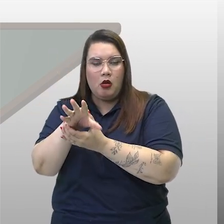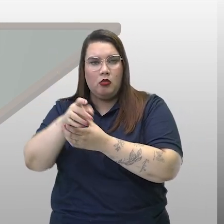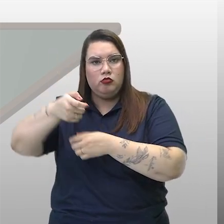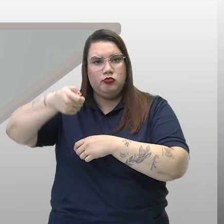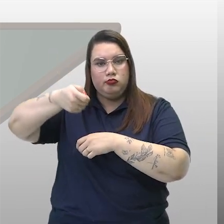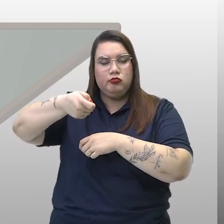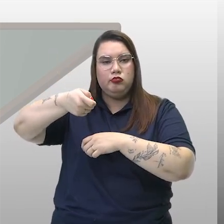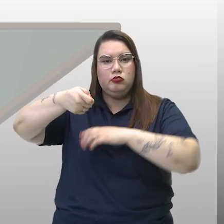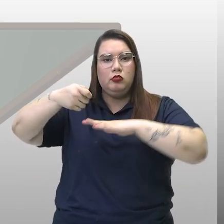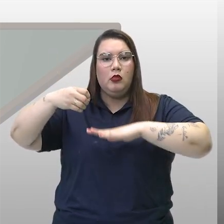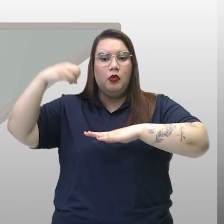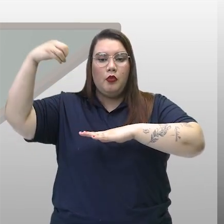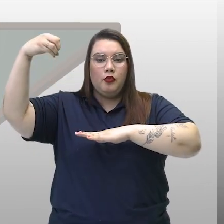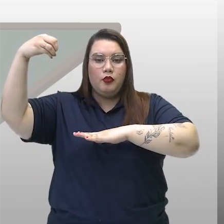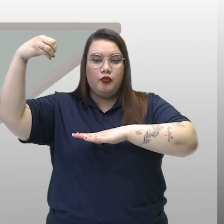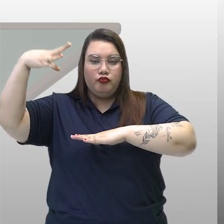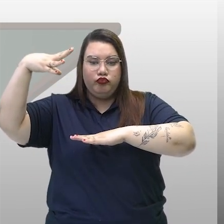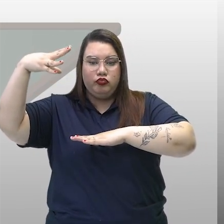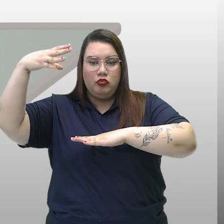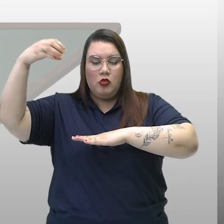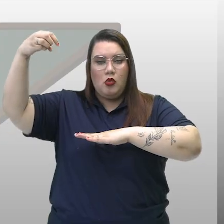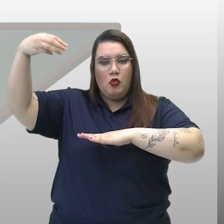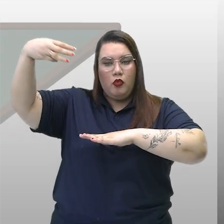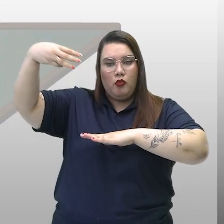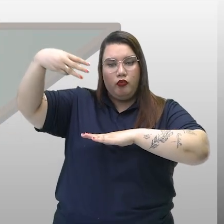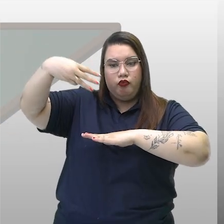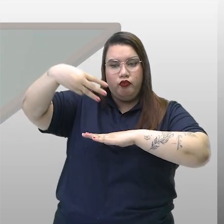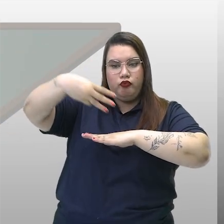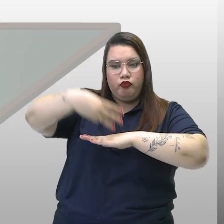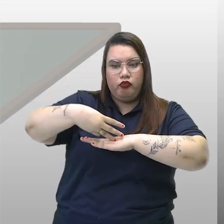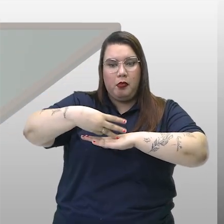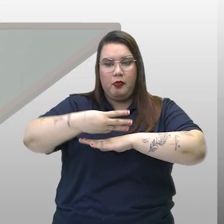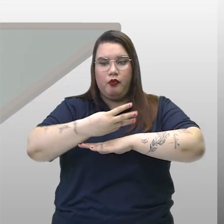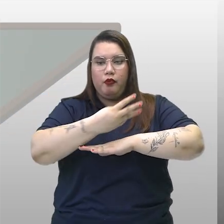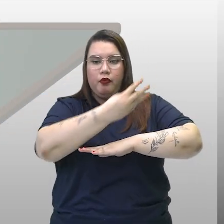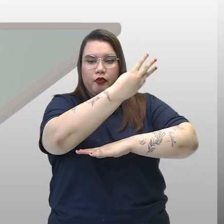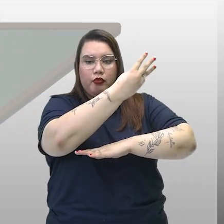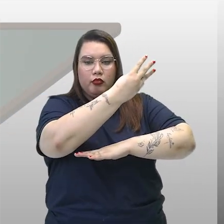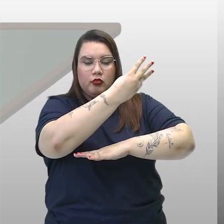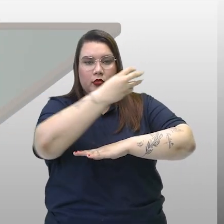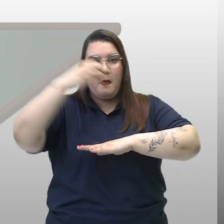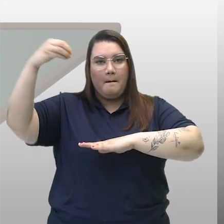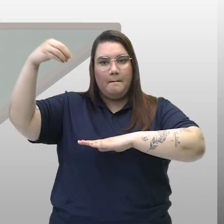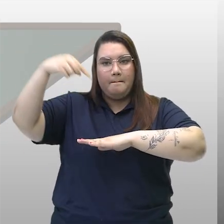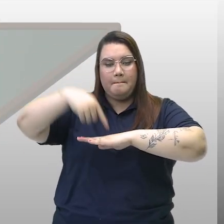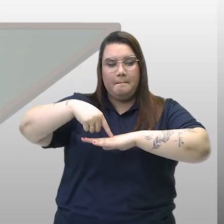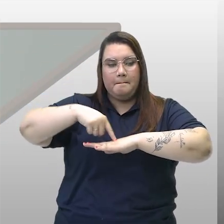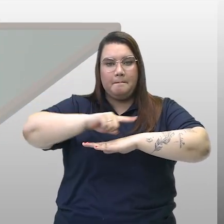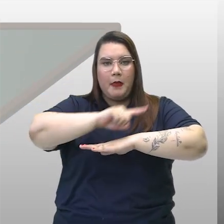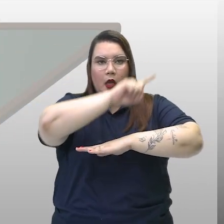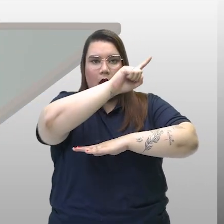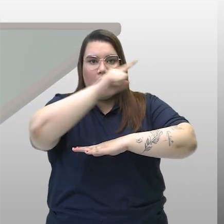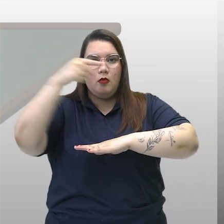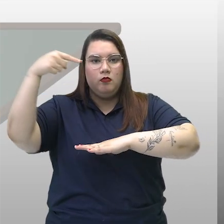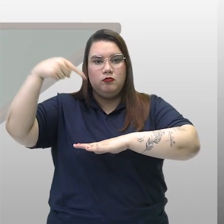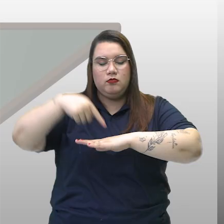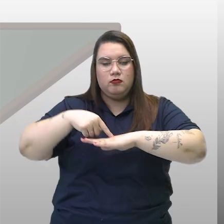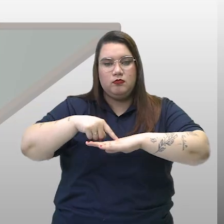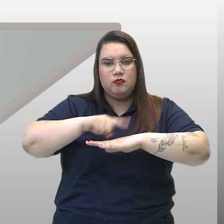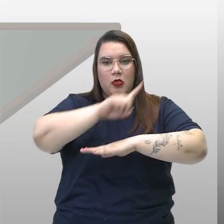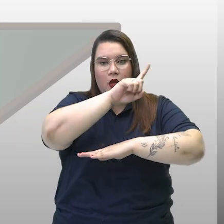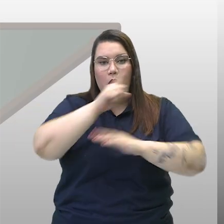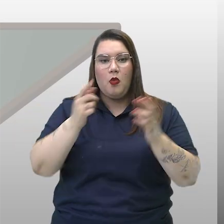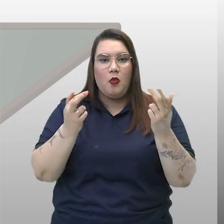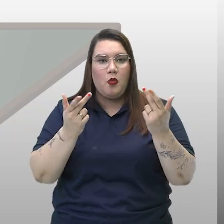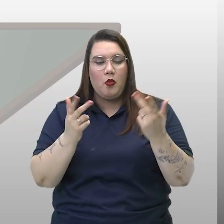a luz, ao incidir, né, a onda incidir sobre essa superfície, ela reflete e volta para o mesmo meio incidente, né, que é o